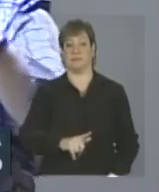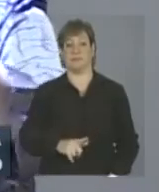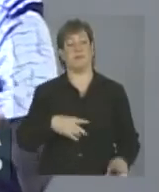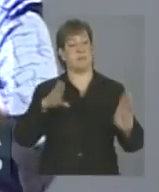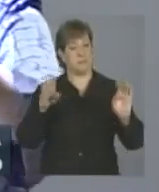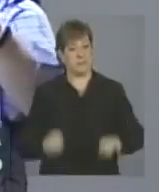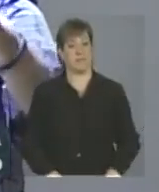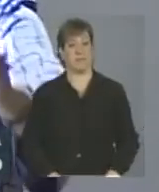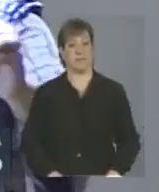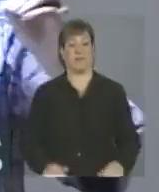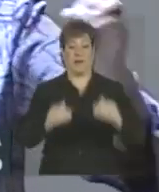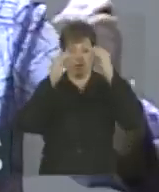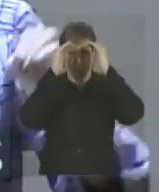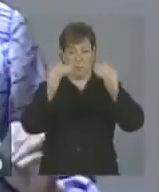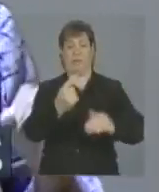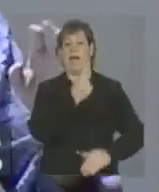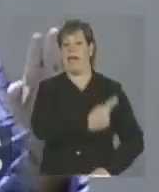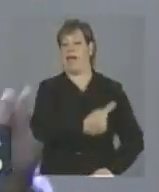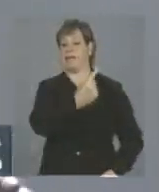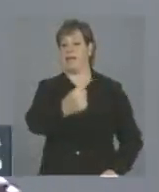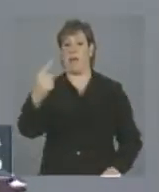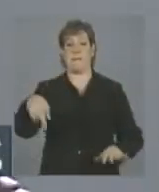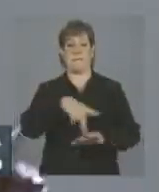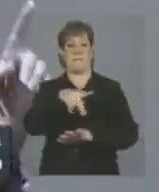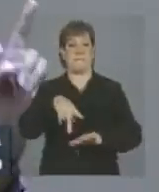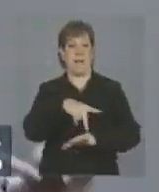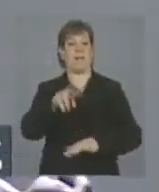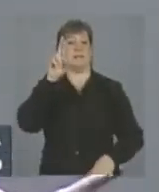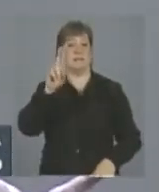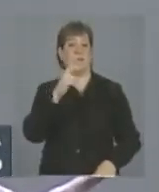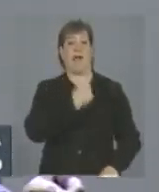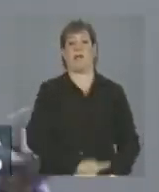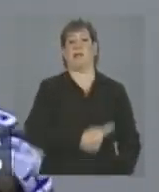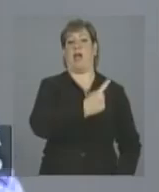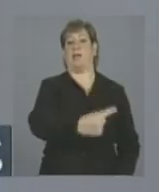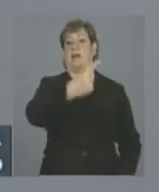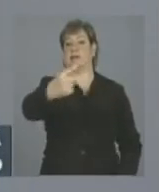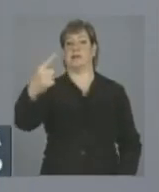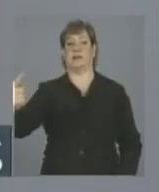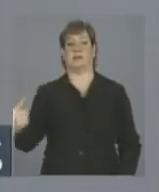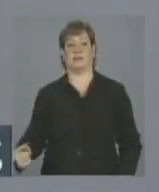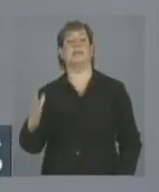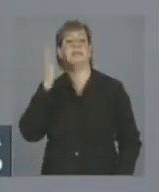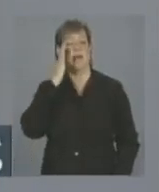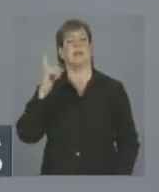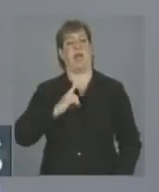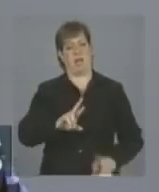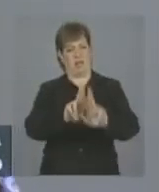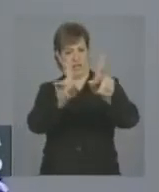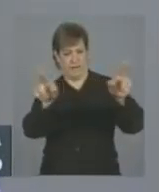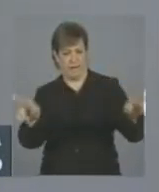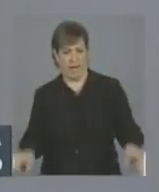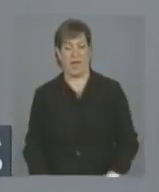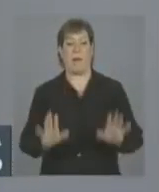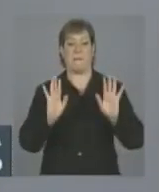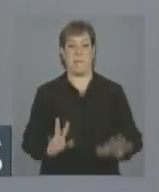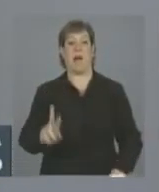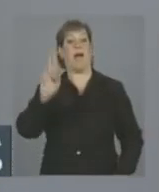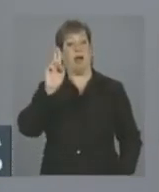reconhecendo o papel de cada país nesse cenário, sabendo, inclusive, que há diferenças, sabendo